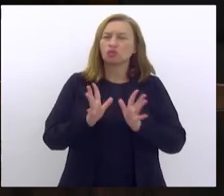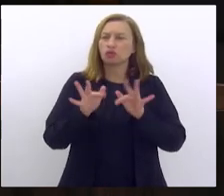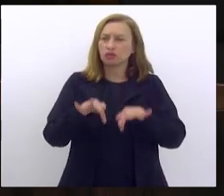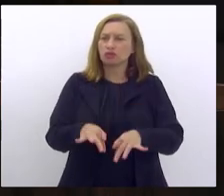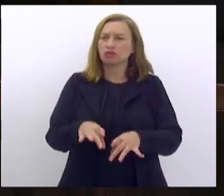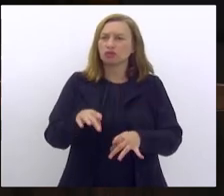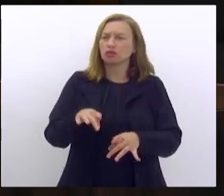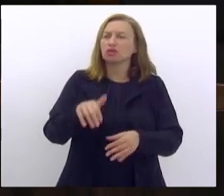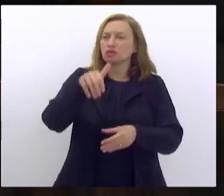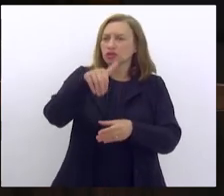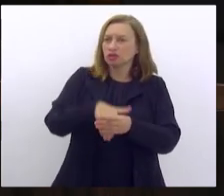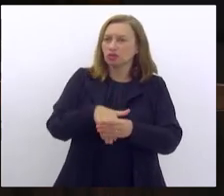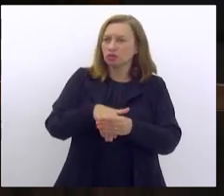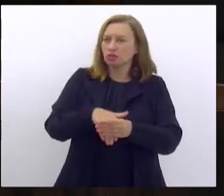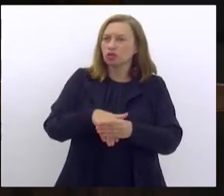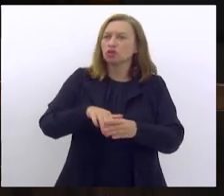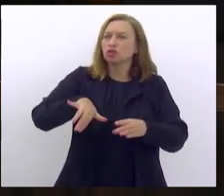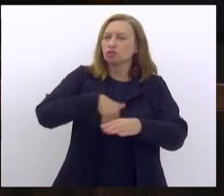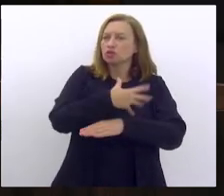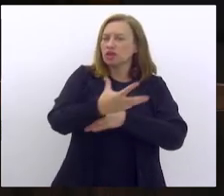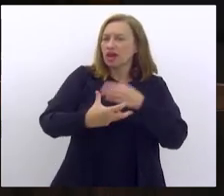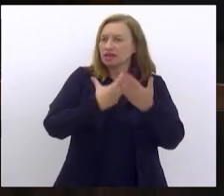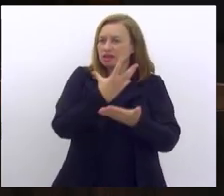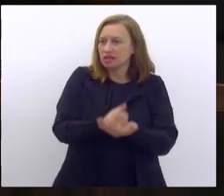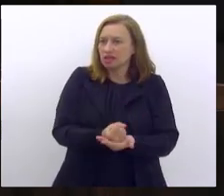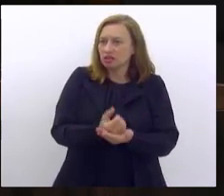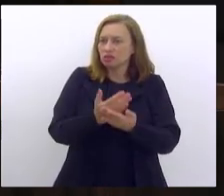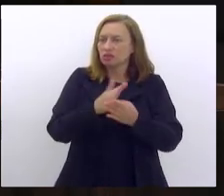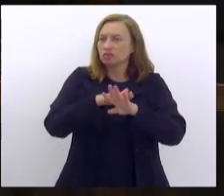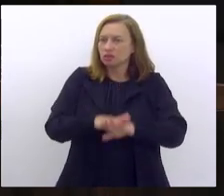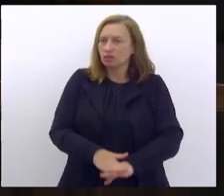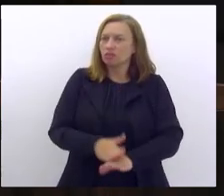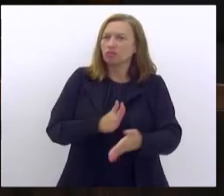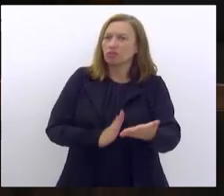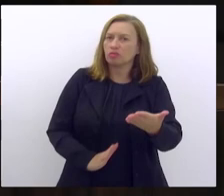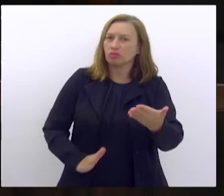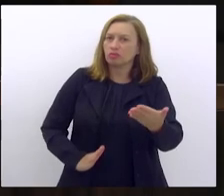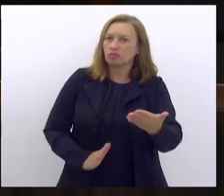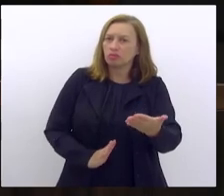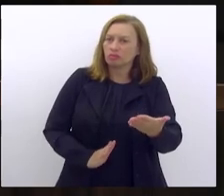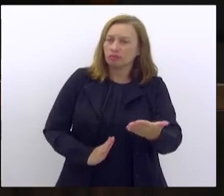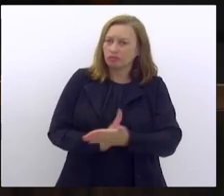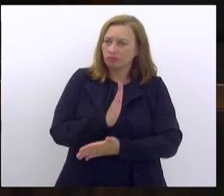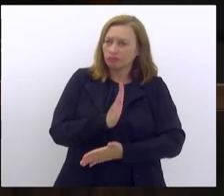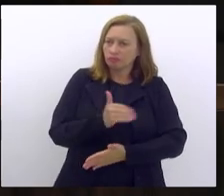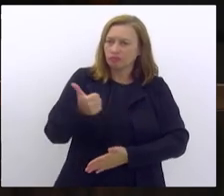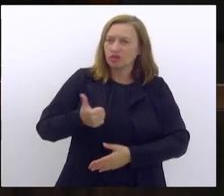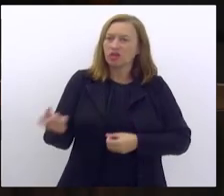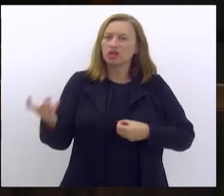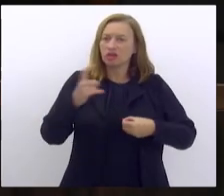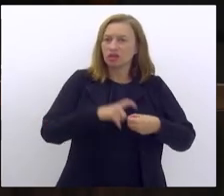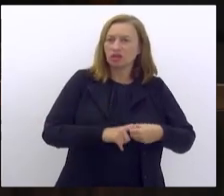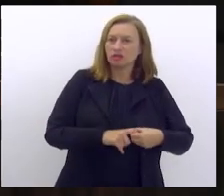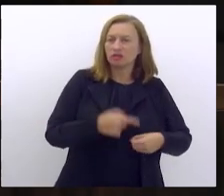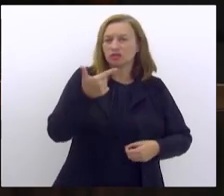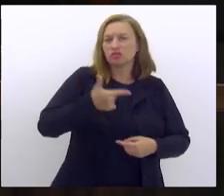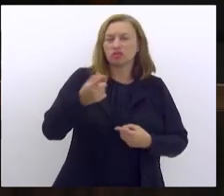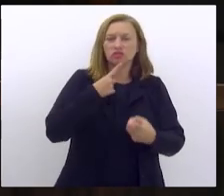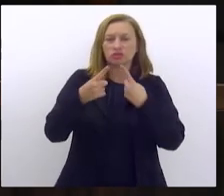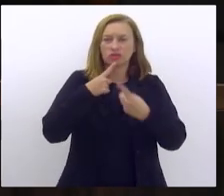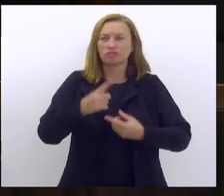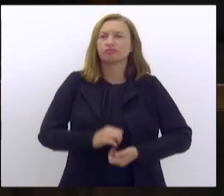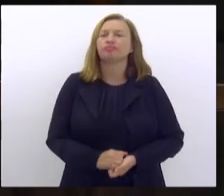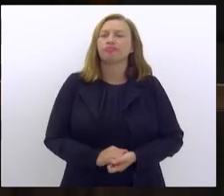a discussão, em votação. Senhores que aprovam, permaneçam como estão. Aprovado em primeira, retorna em